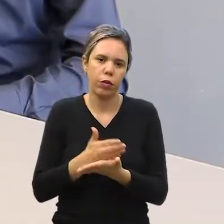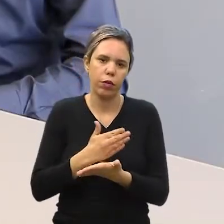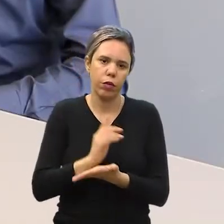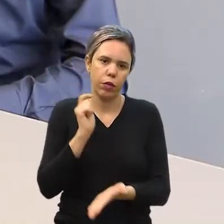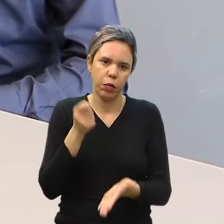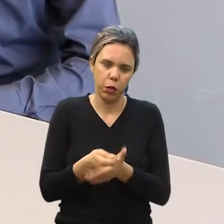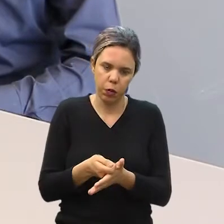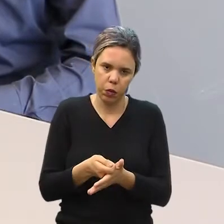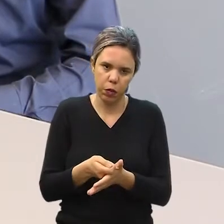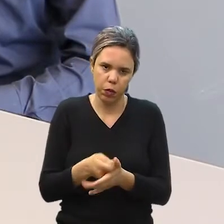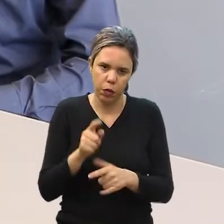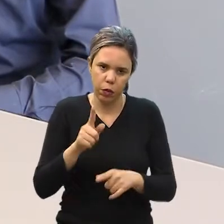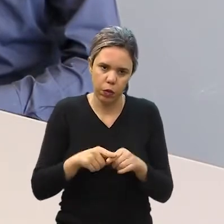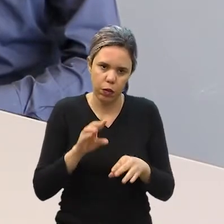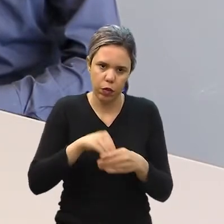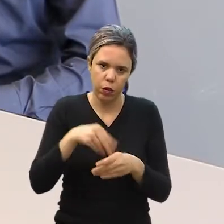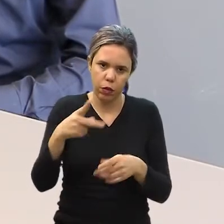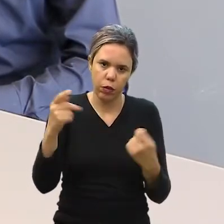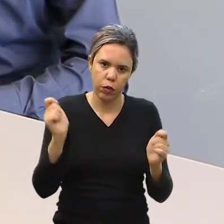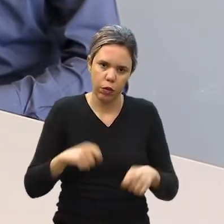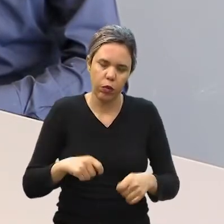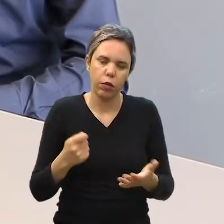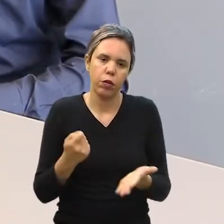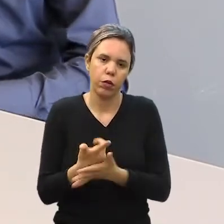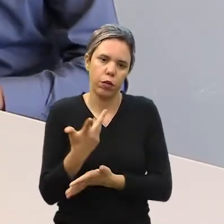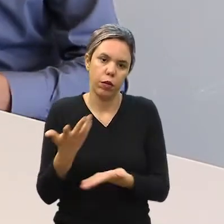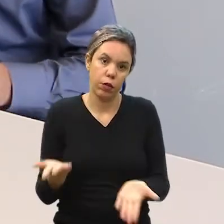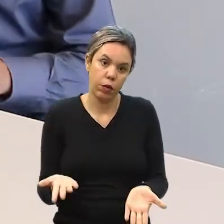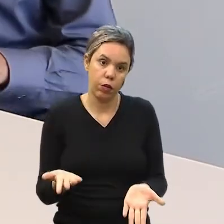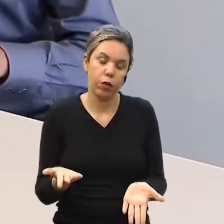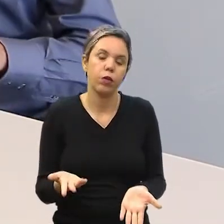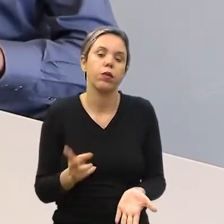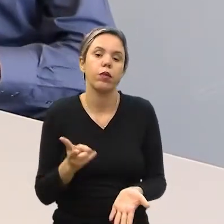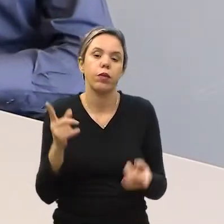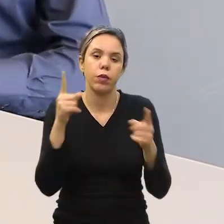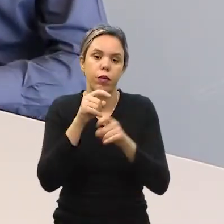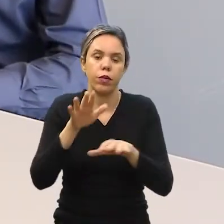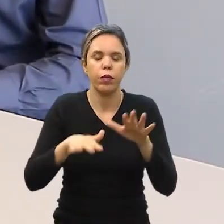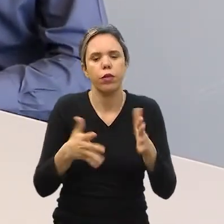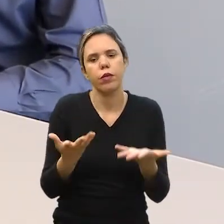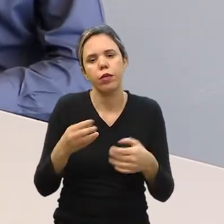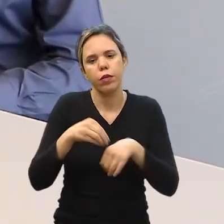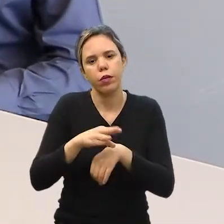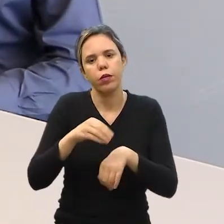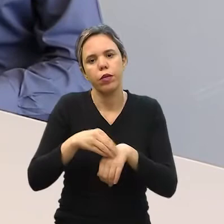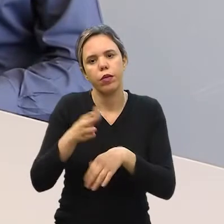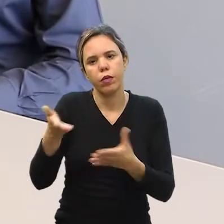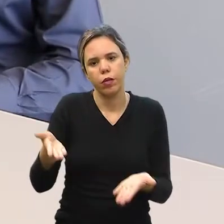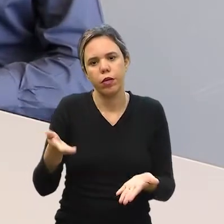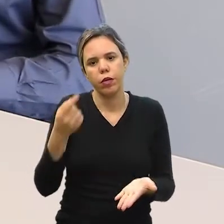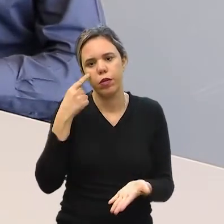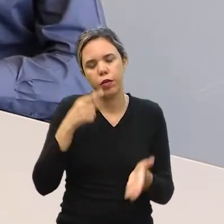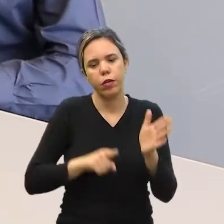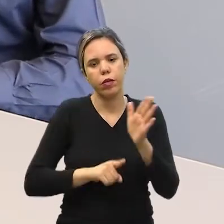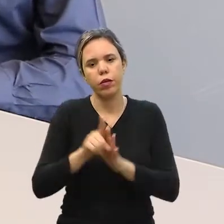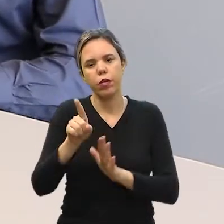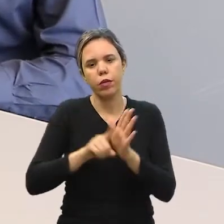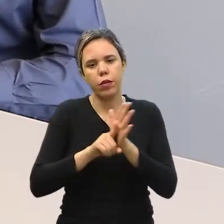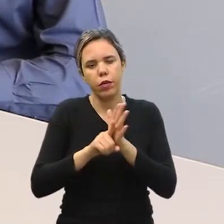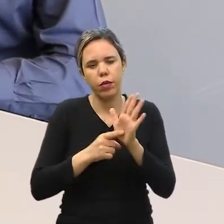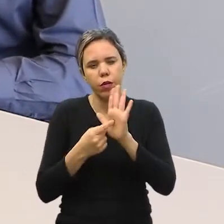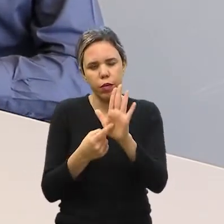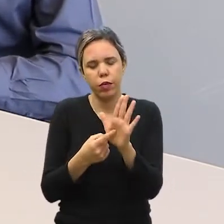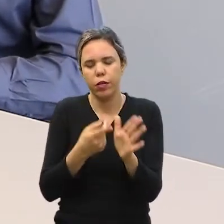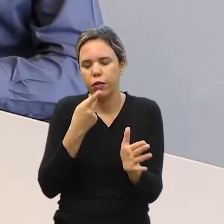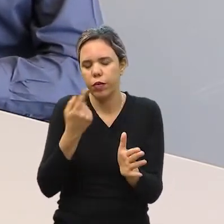esse pagamento desse equipamento dentro das suas finanças. E é sempre complicado, e eu quero até passar para você, Vander, uma pesquisa que